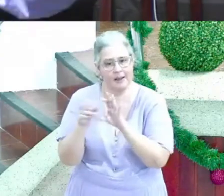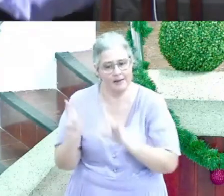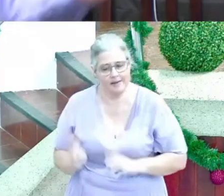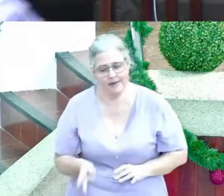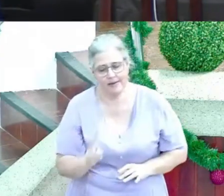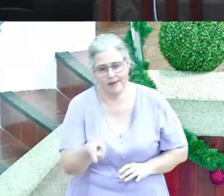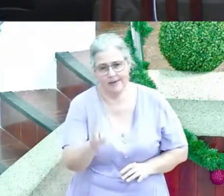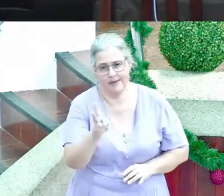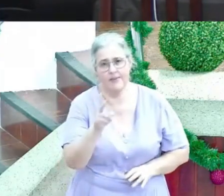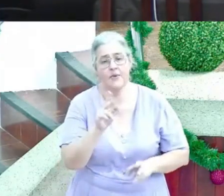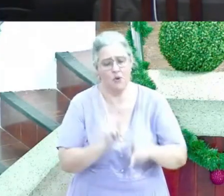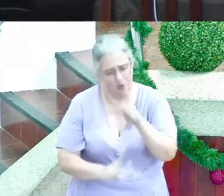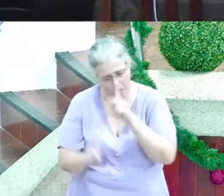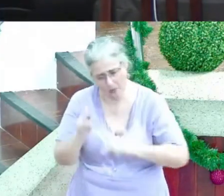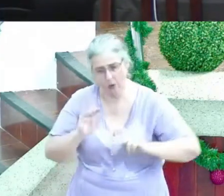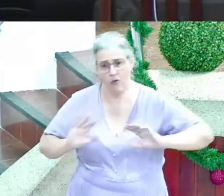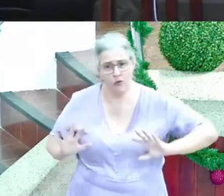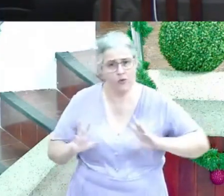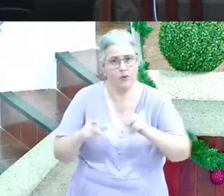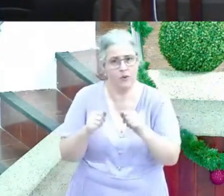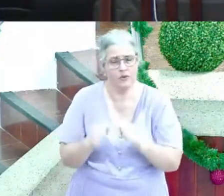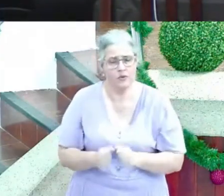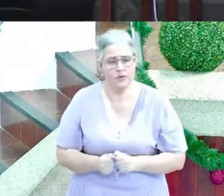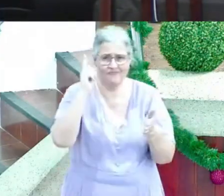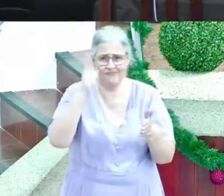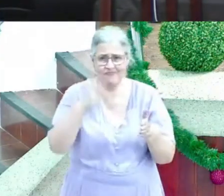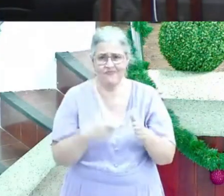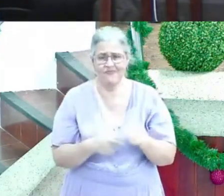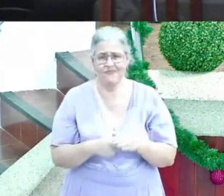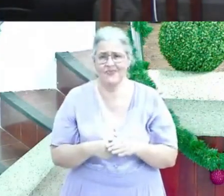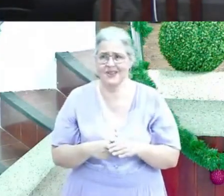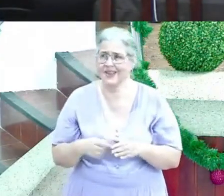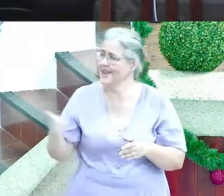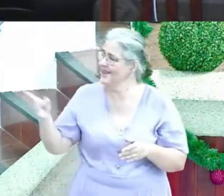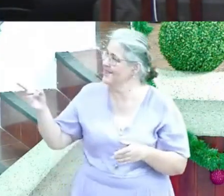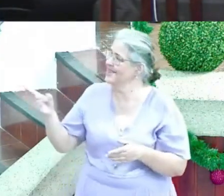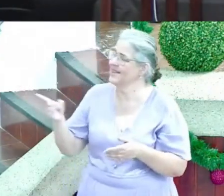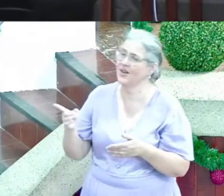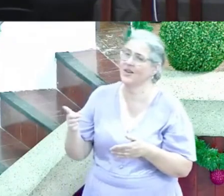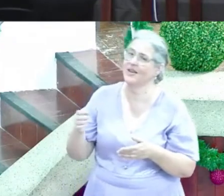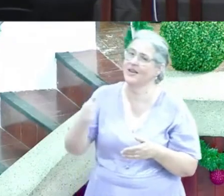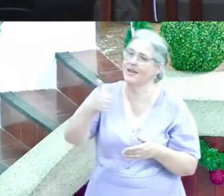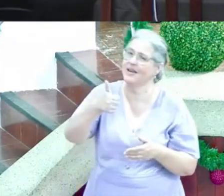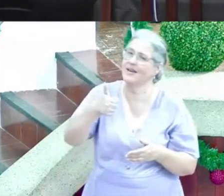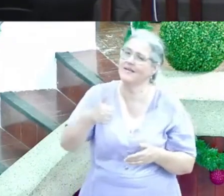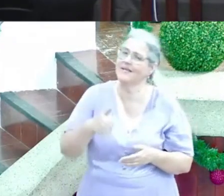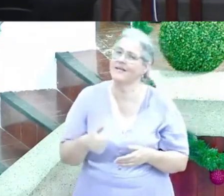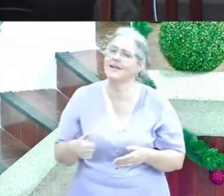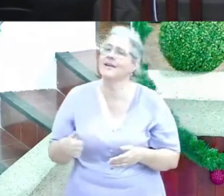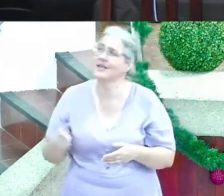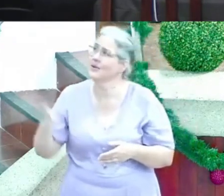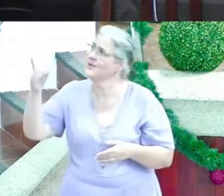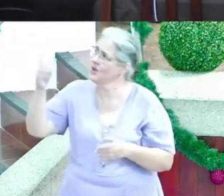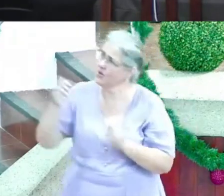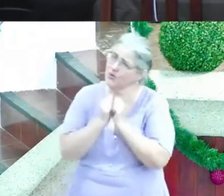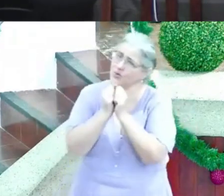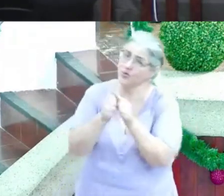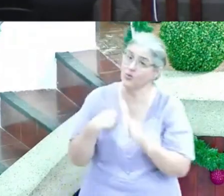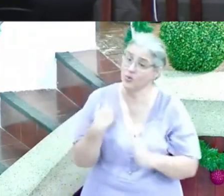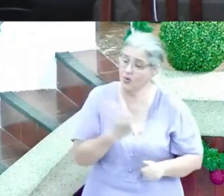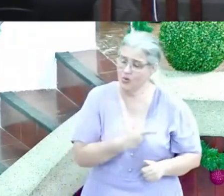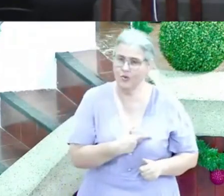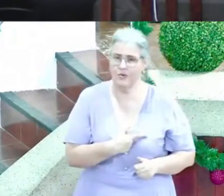com um povo inteiro, lá no deserto, no Mosco. E o tabernáculo simplesmente